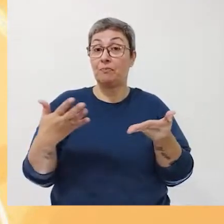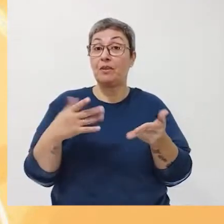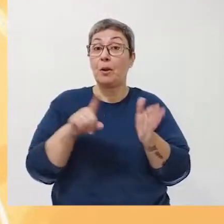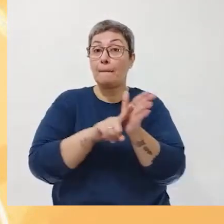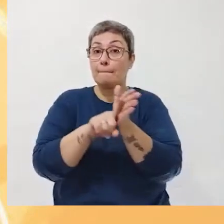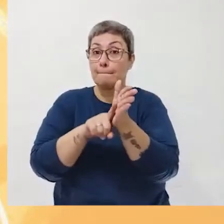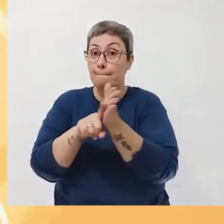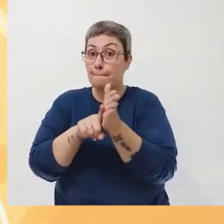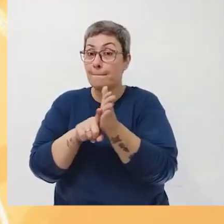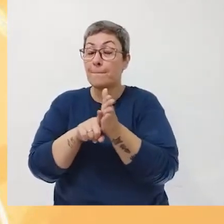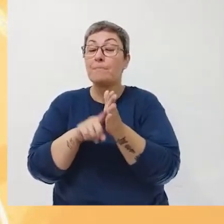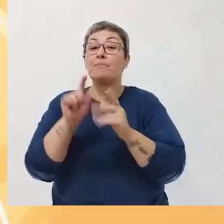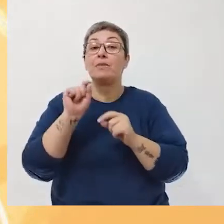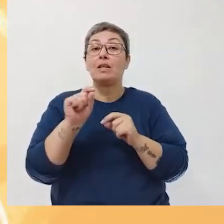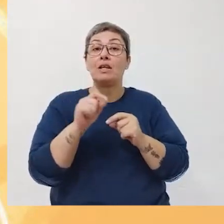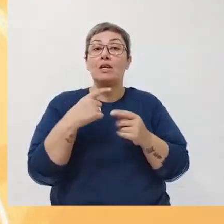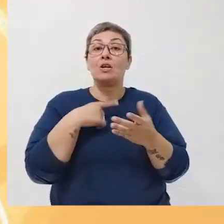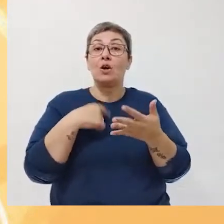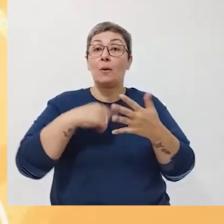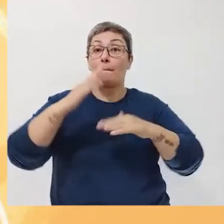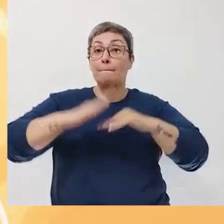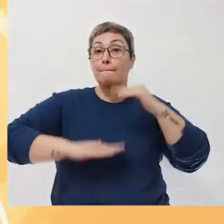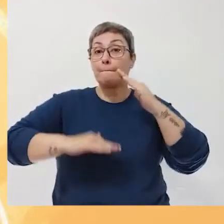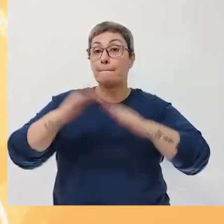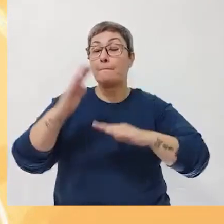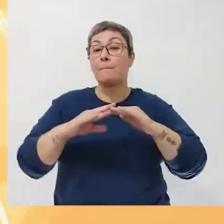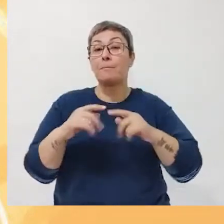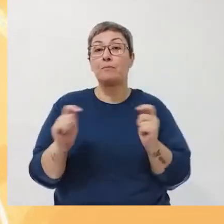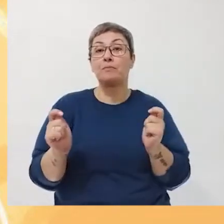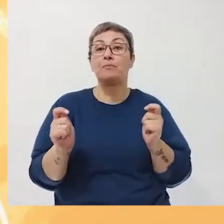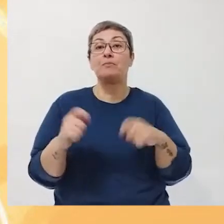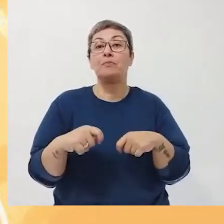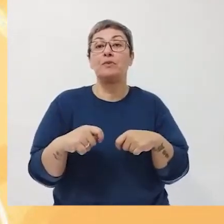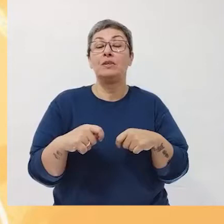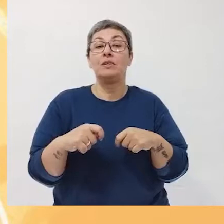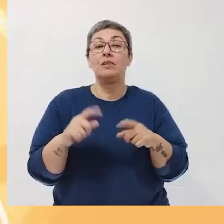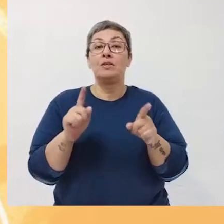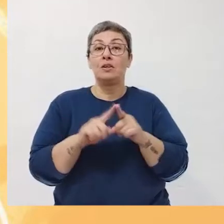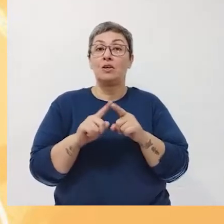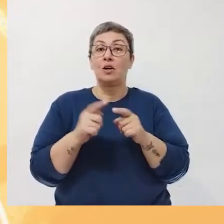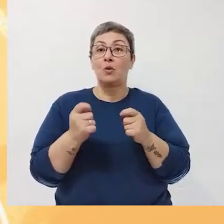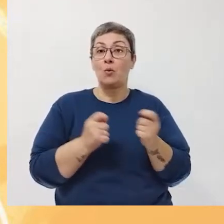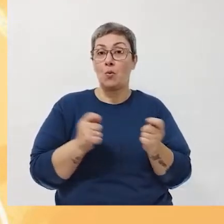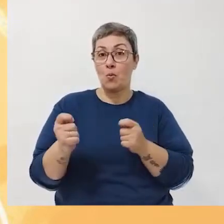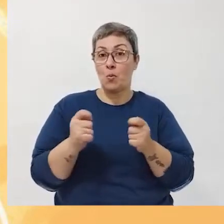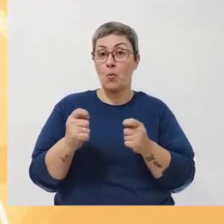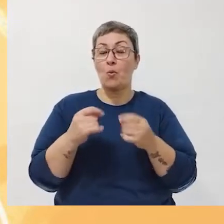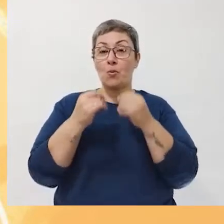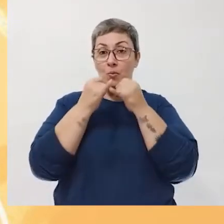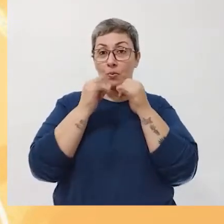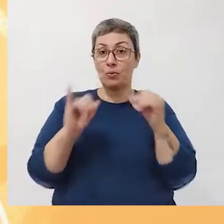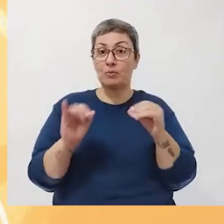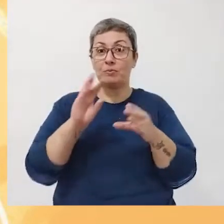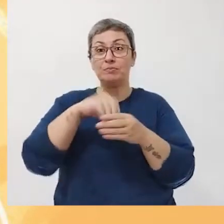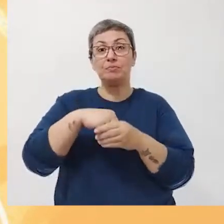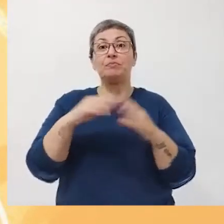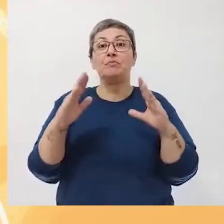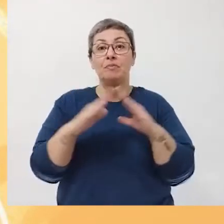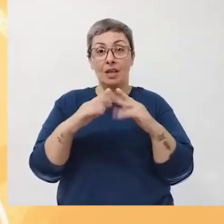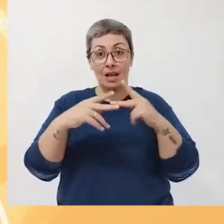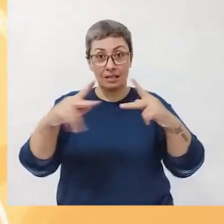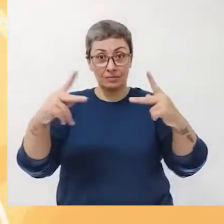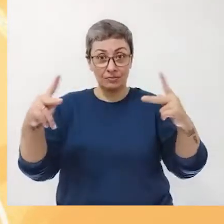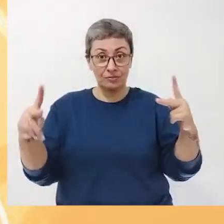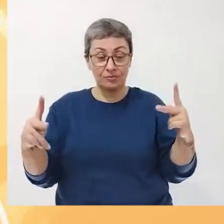uma pesquisa de algumas práticas eficazes para economizar energia nas residências, na casa